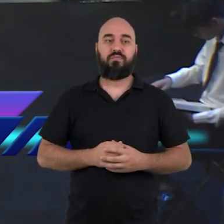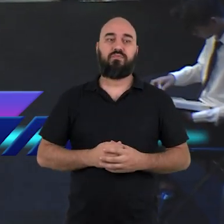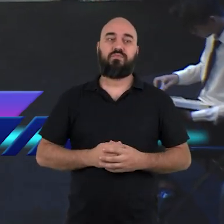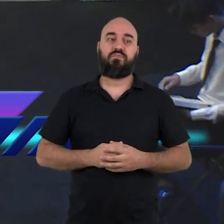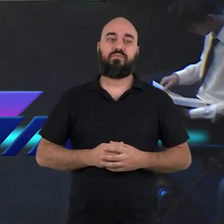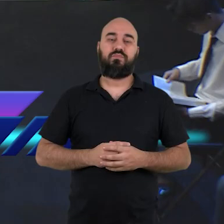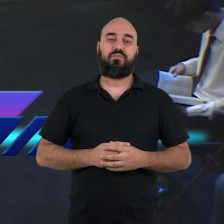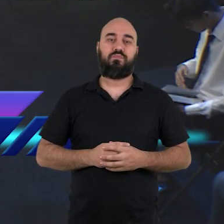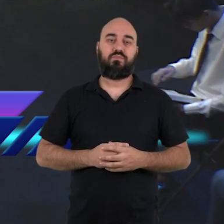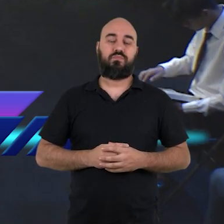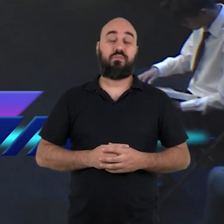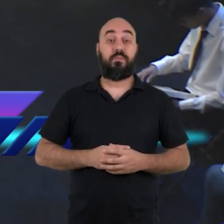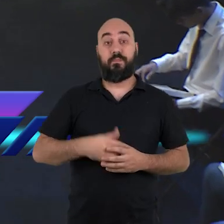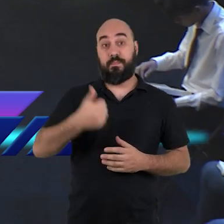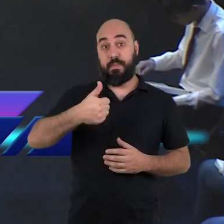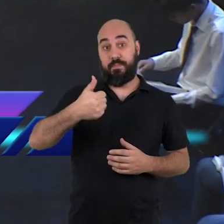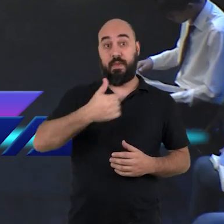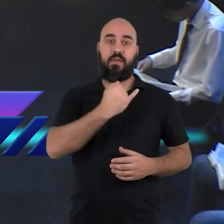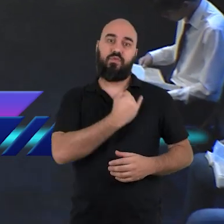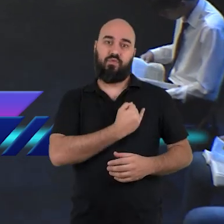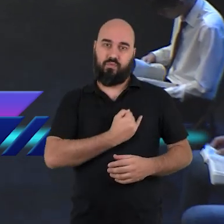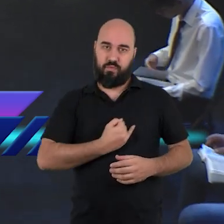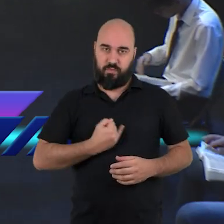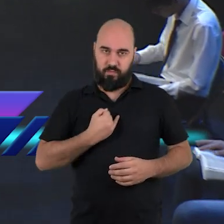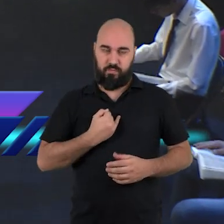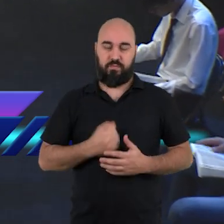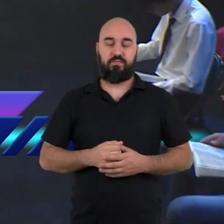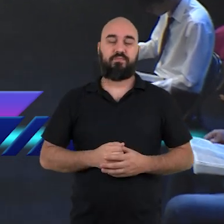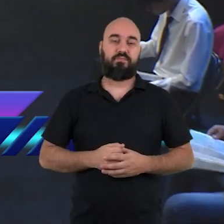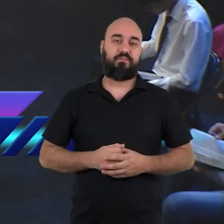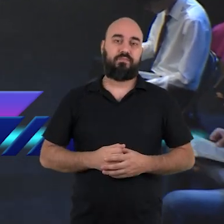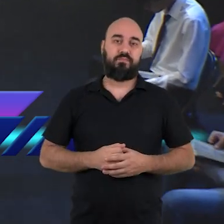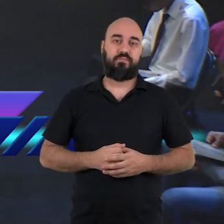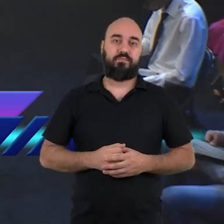Vamos aqui para o livro de 1 João.